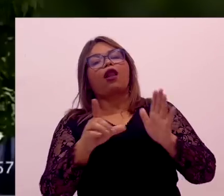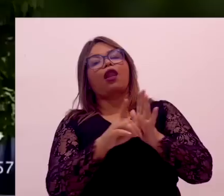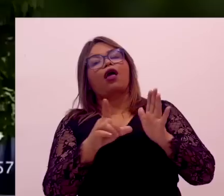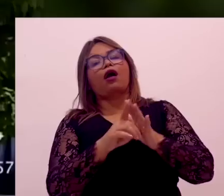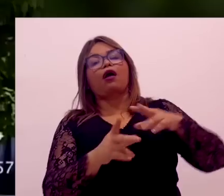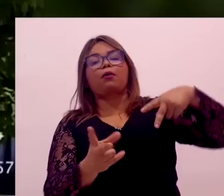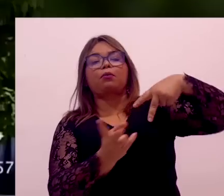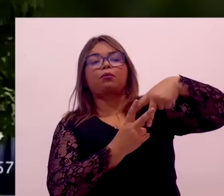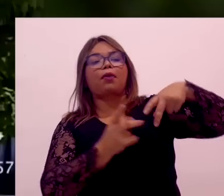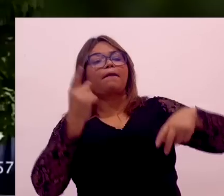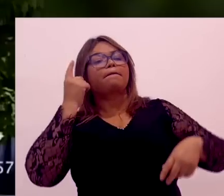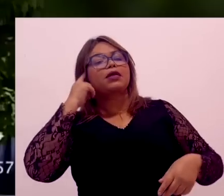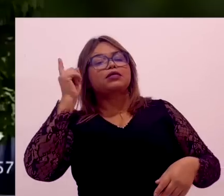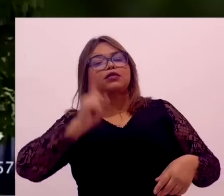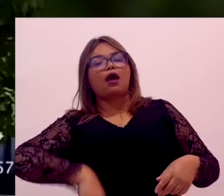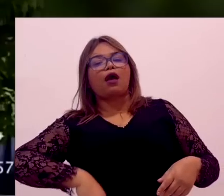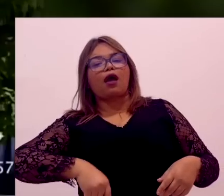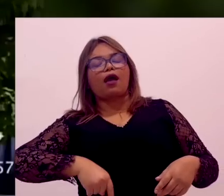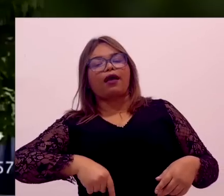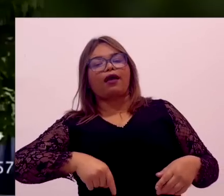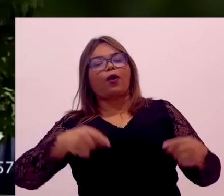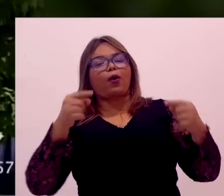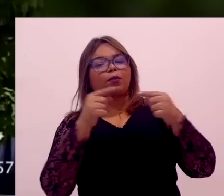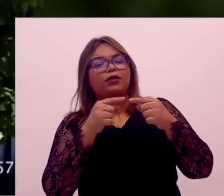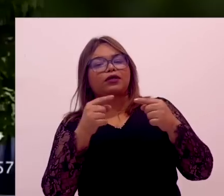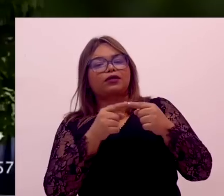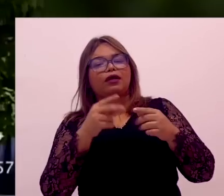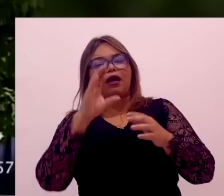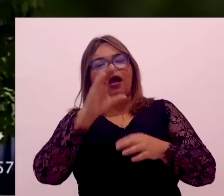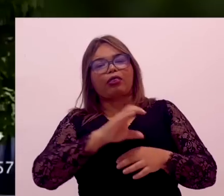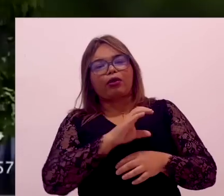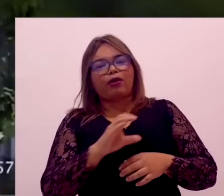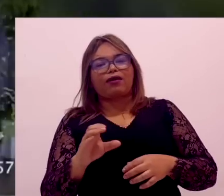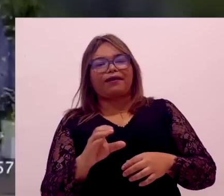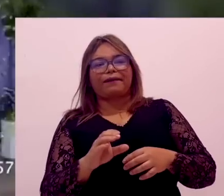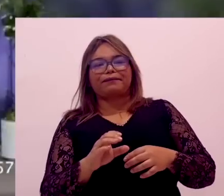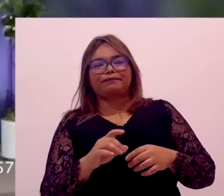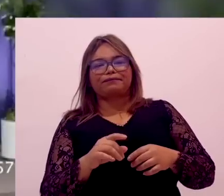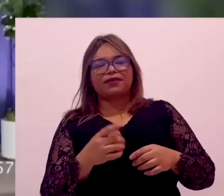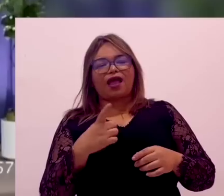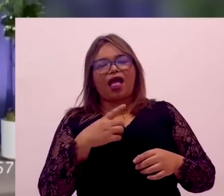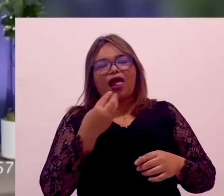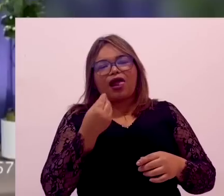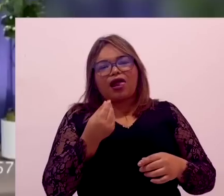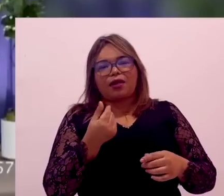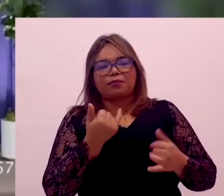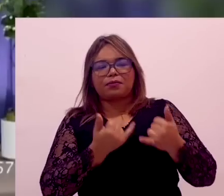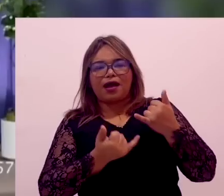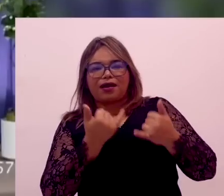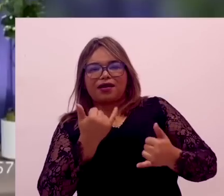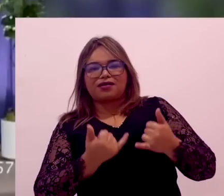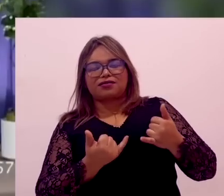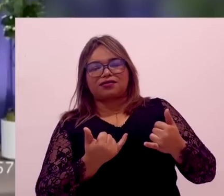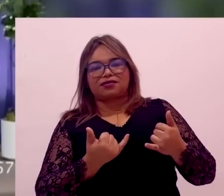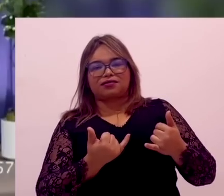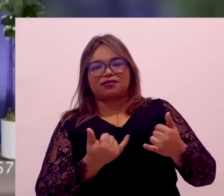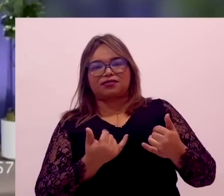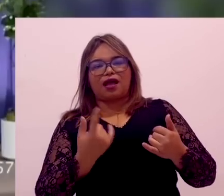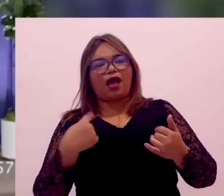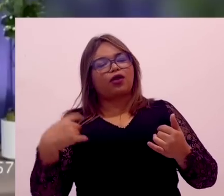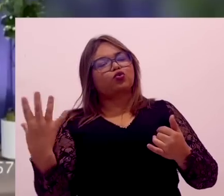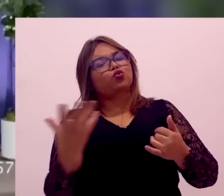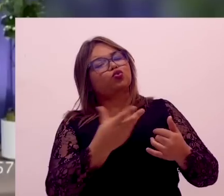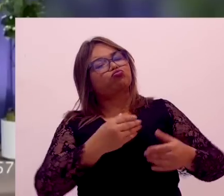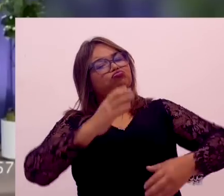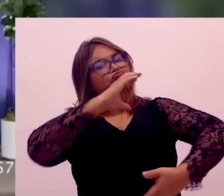um sabor cristão. Pensam que é uma loja cristã e que são uma irmandade para fazer coisas boas aos outros.